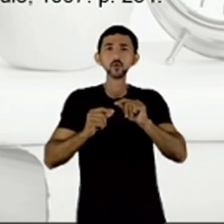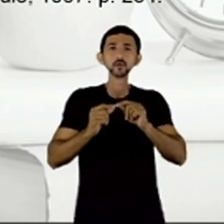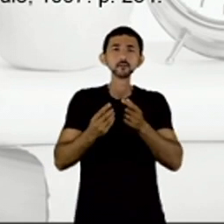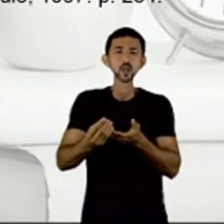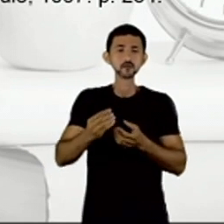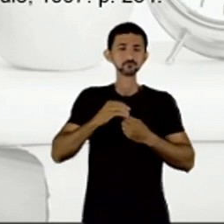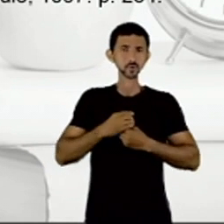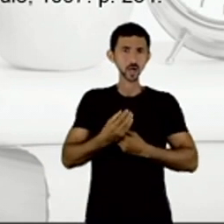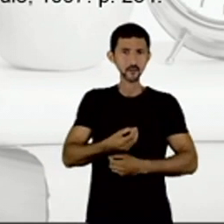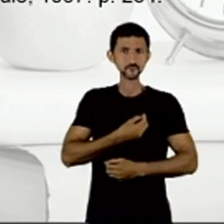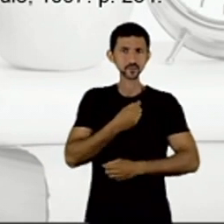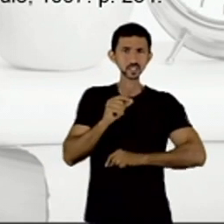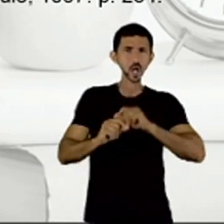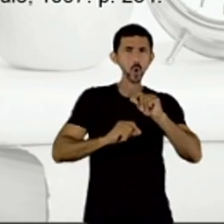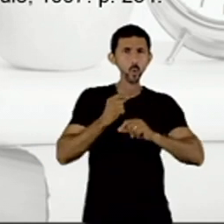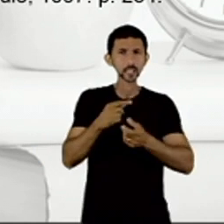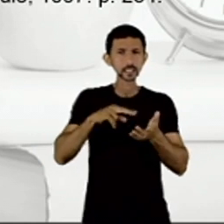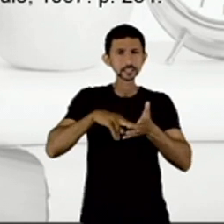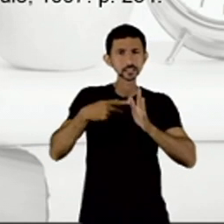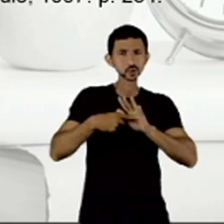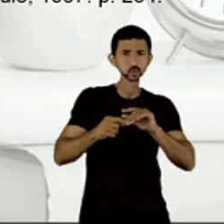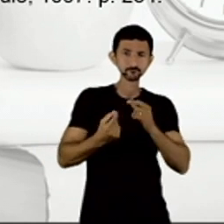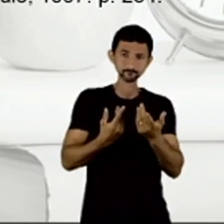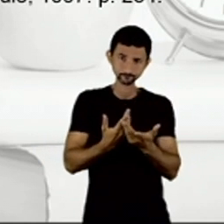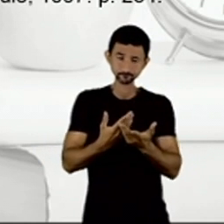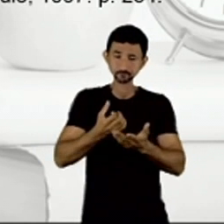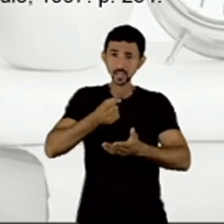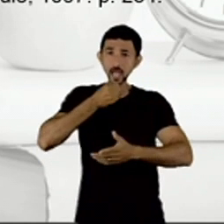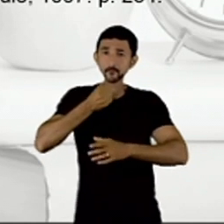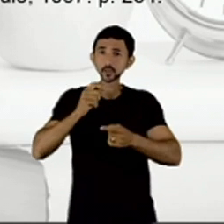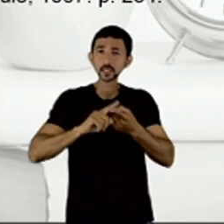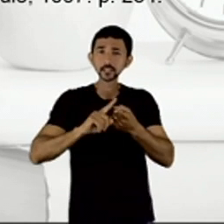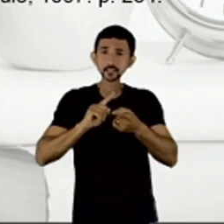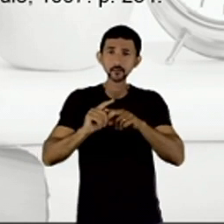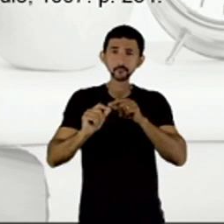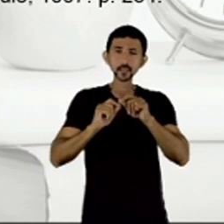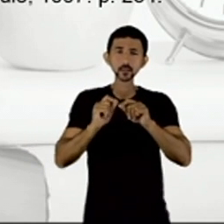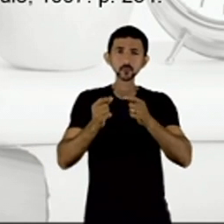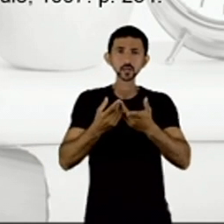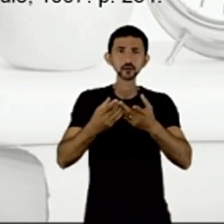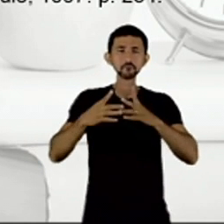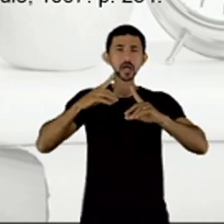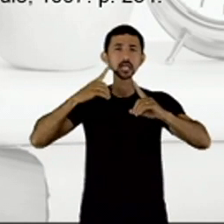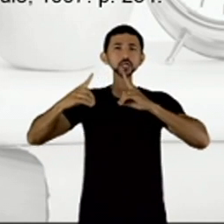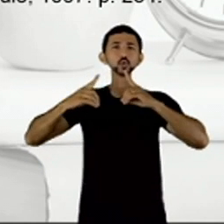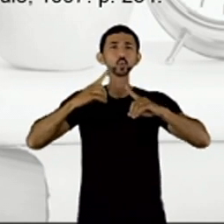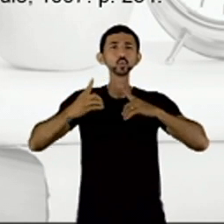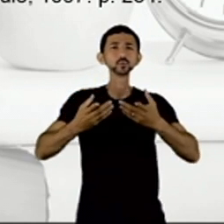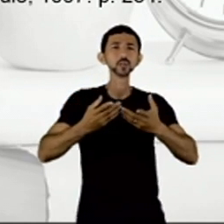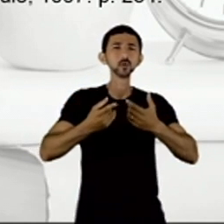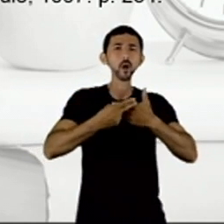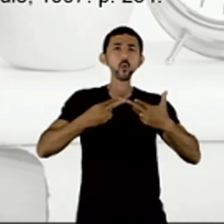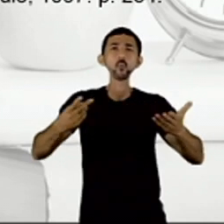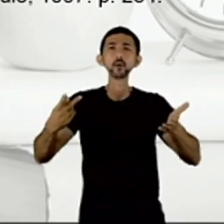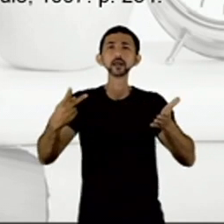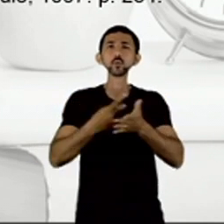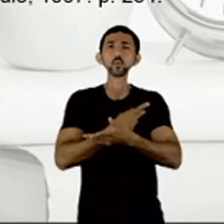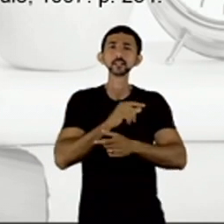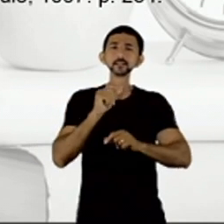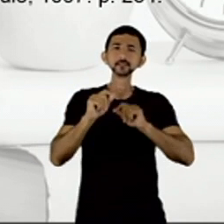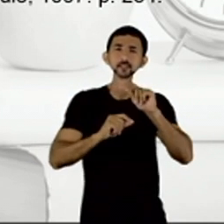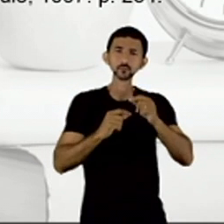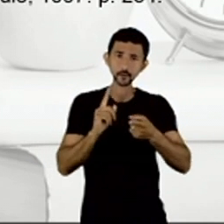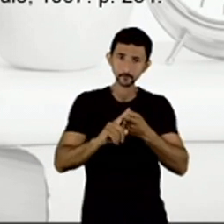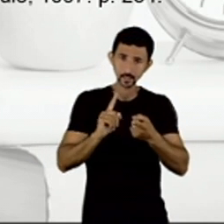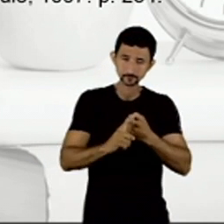tua vida como leitor. A reportagem também abre o debate sobre algum acontecimento e